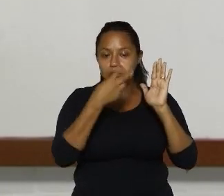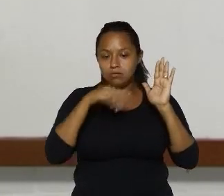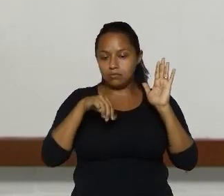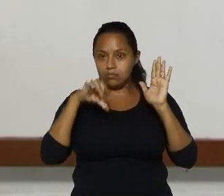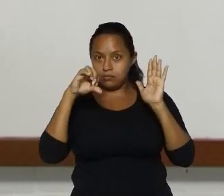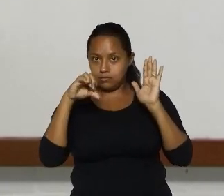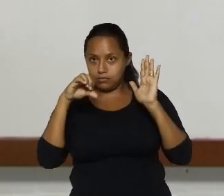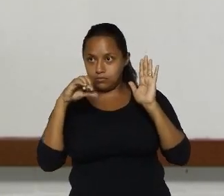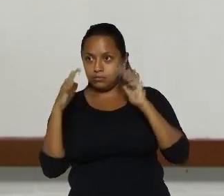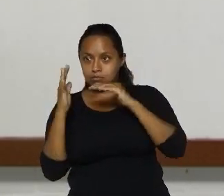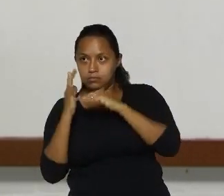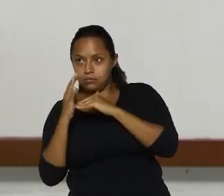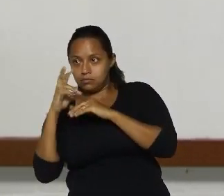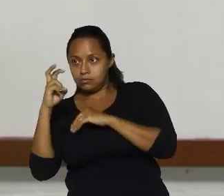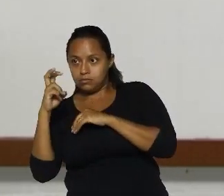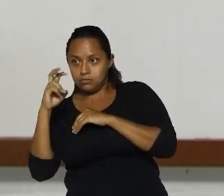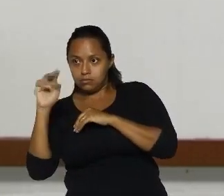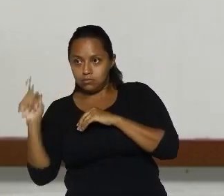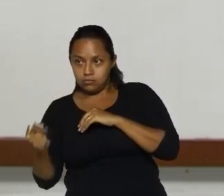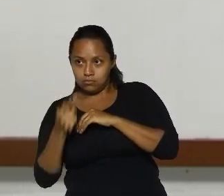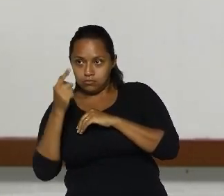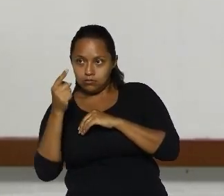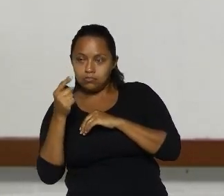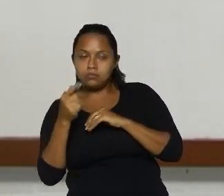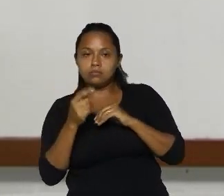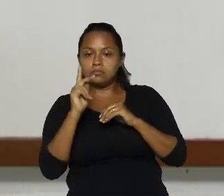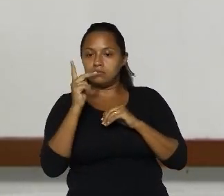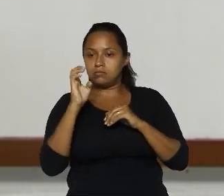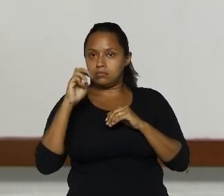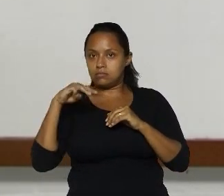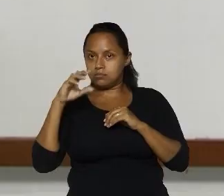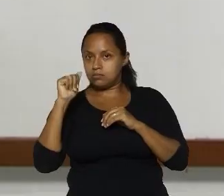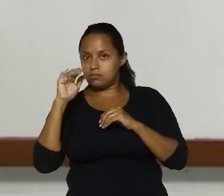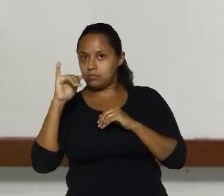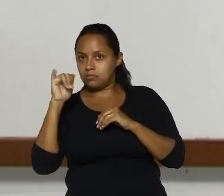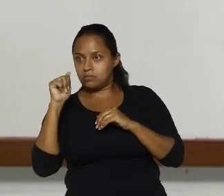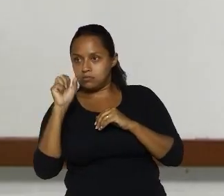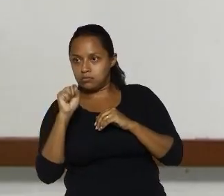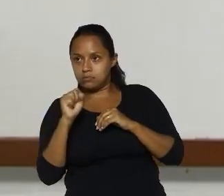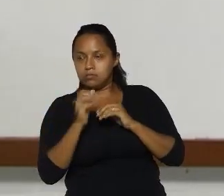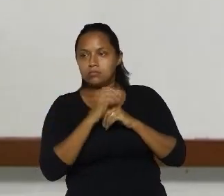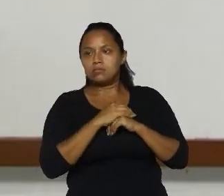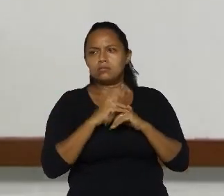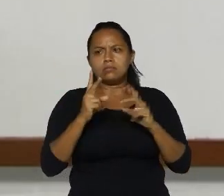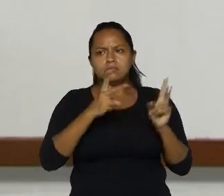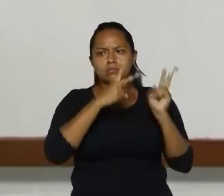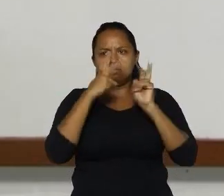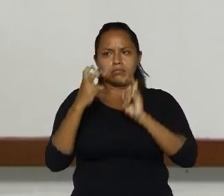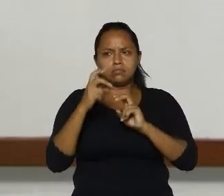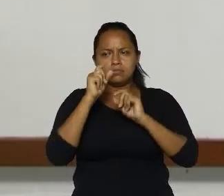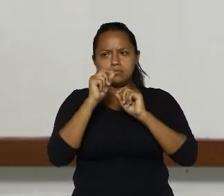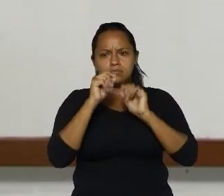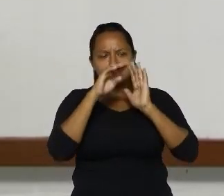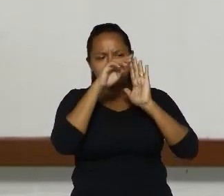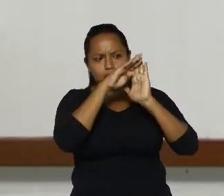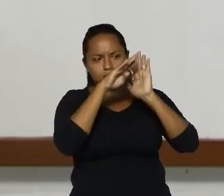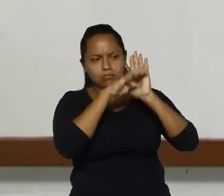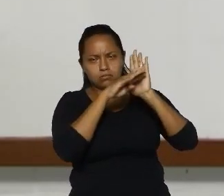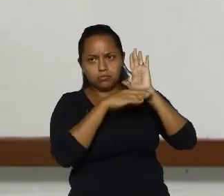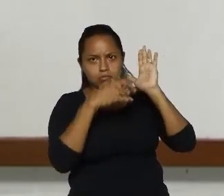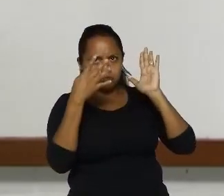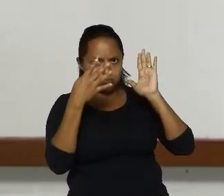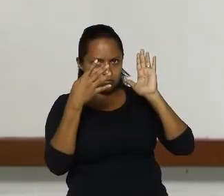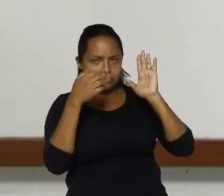entre 3,9 a 5 milhões de hemácias por cada milímetro cúbico. Se você observar o resultado das 4